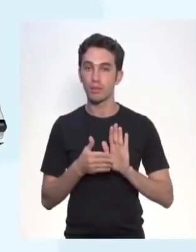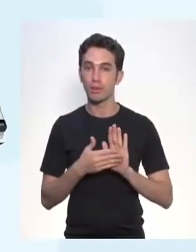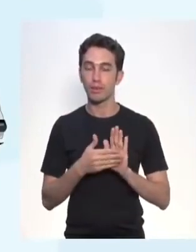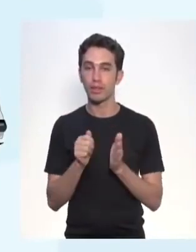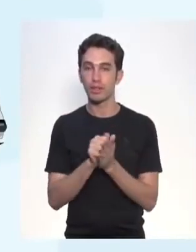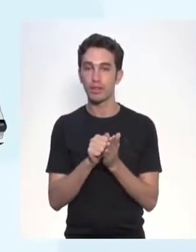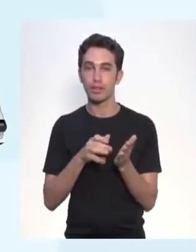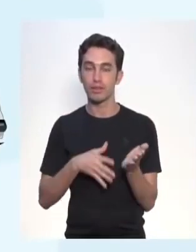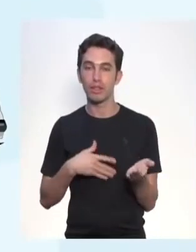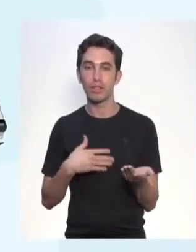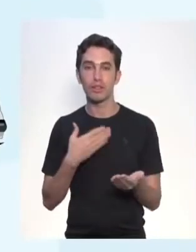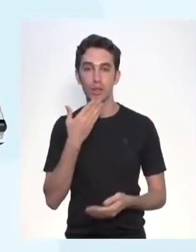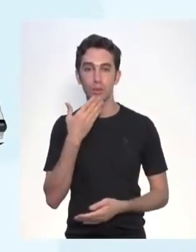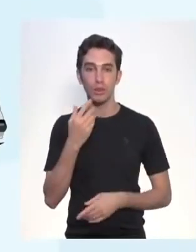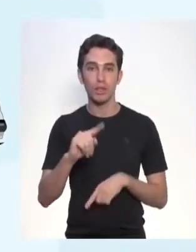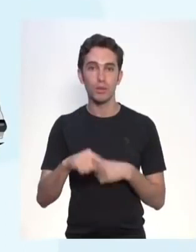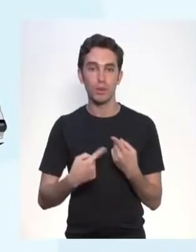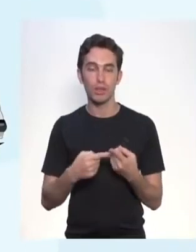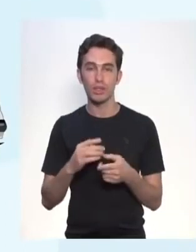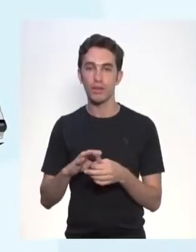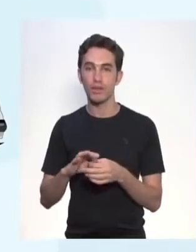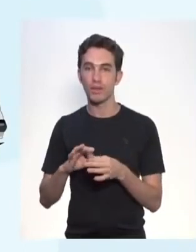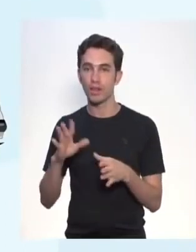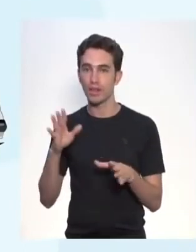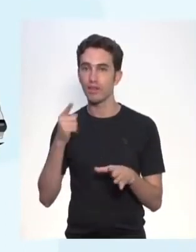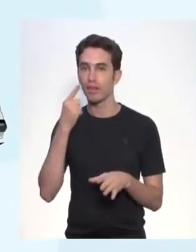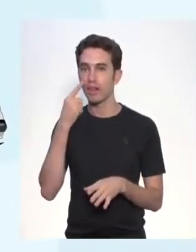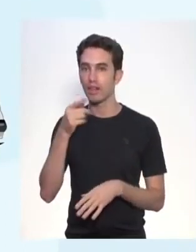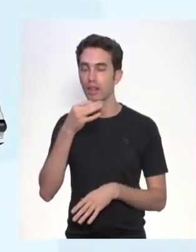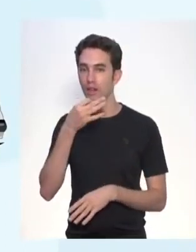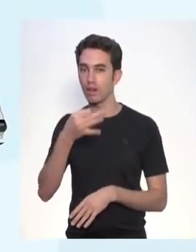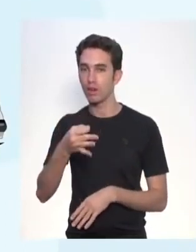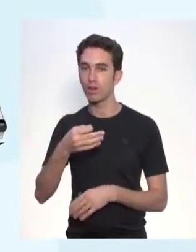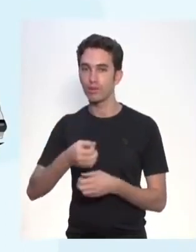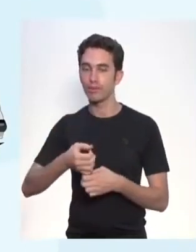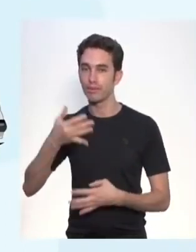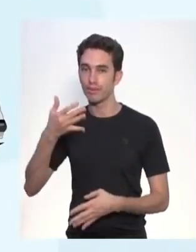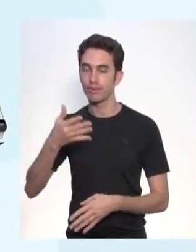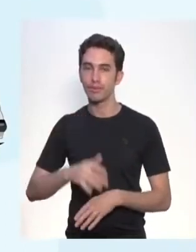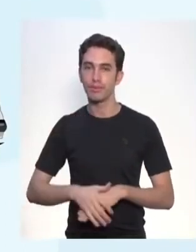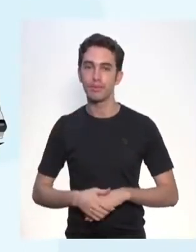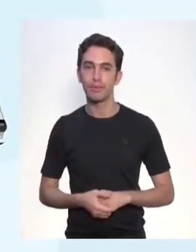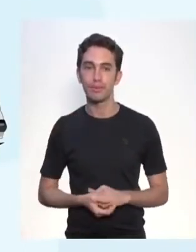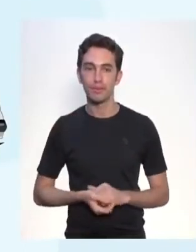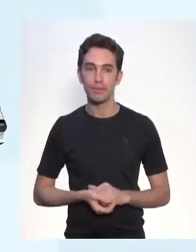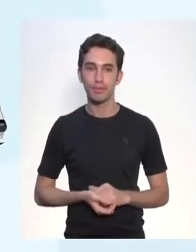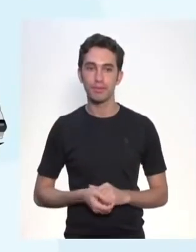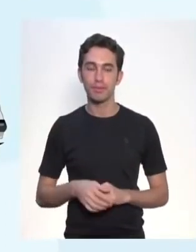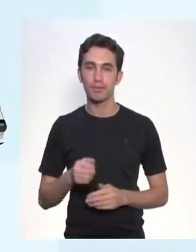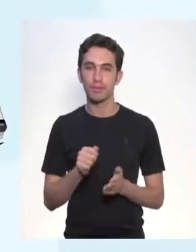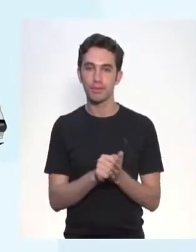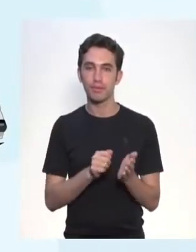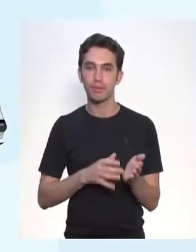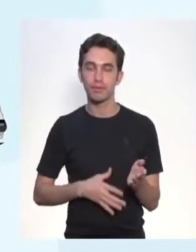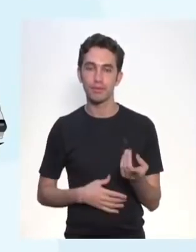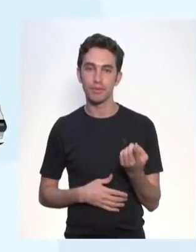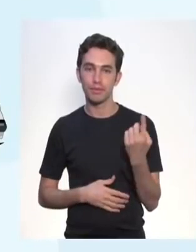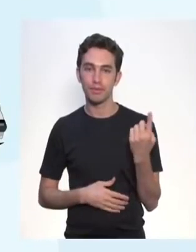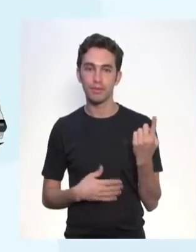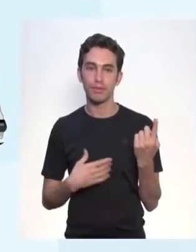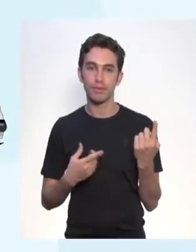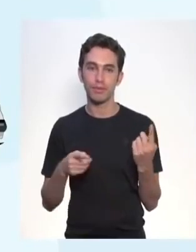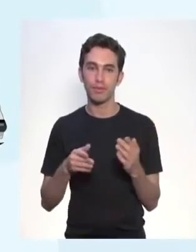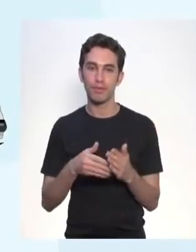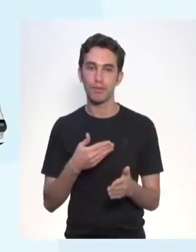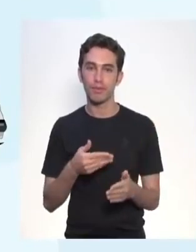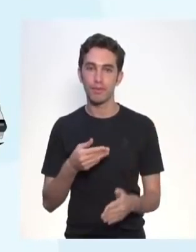alguns comentários, tá? Depois que o pessoal mandar a resolução para a gente. Tudo bem? Perfeito. Atividade 1, ela foi extraída do